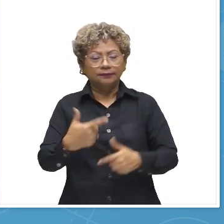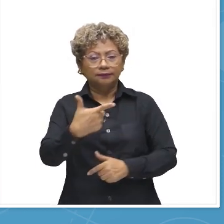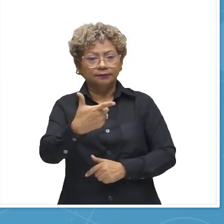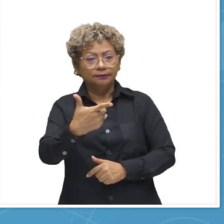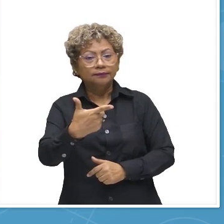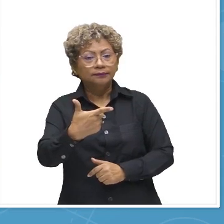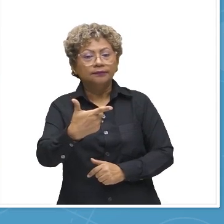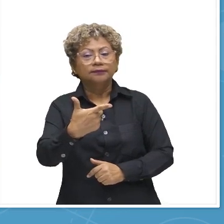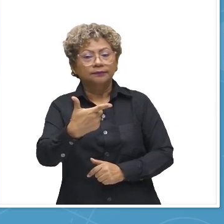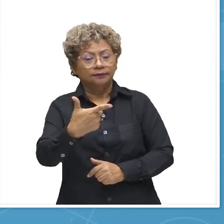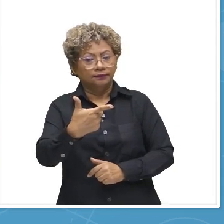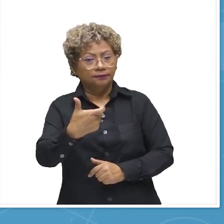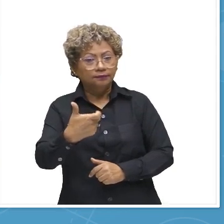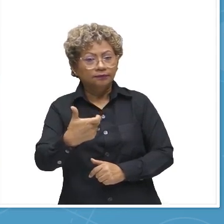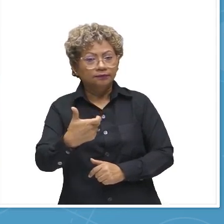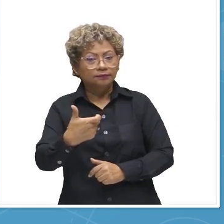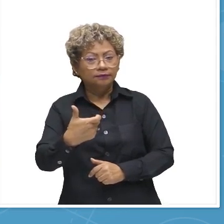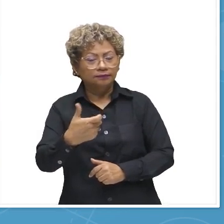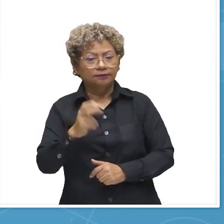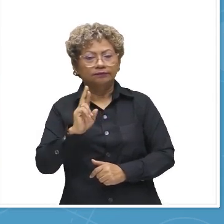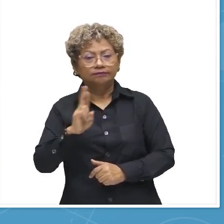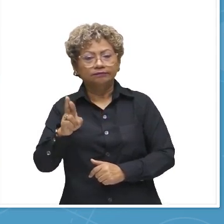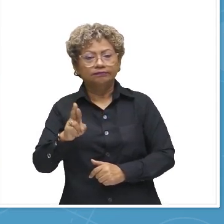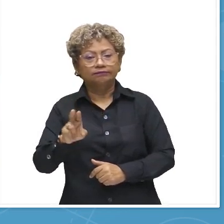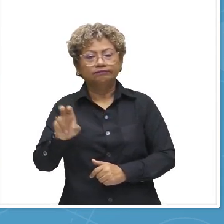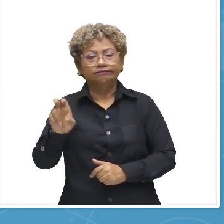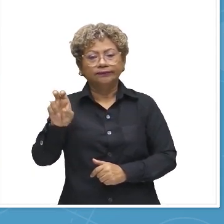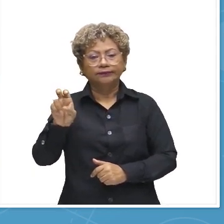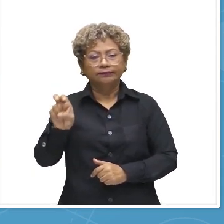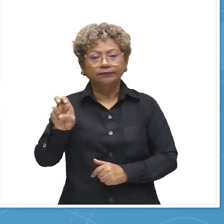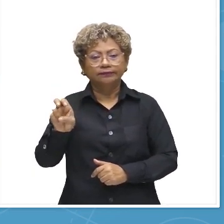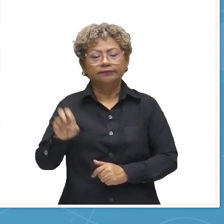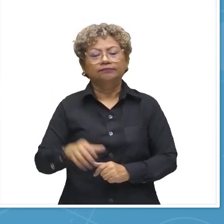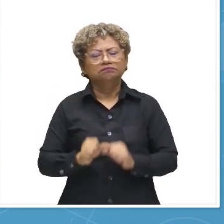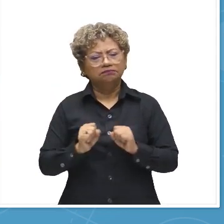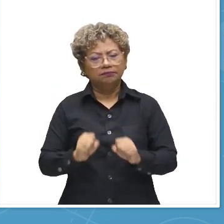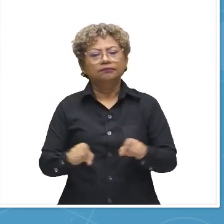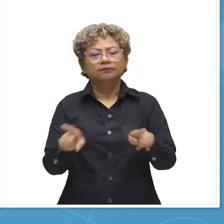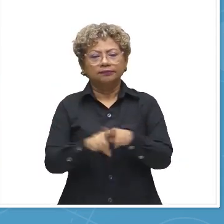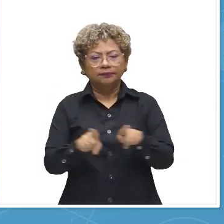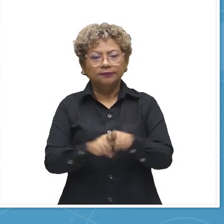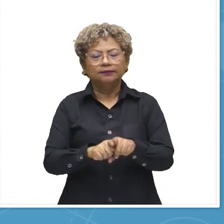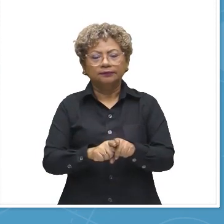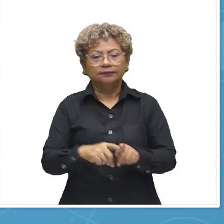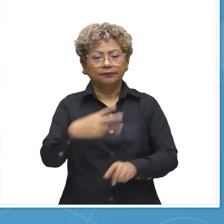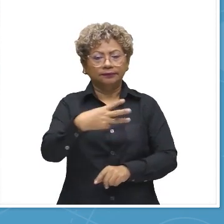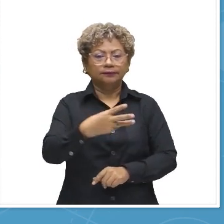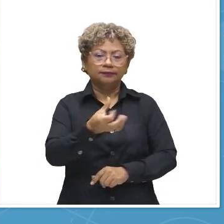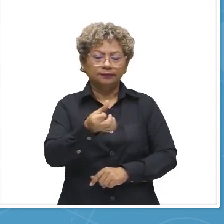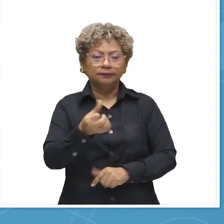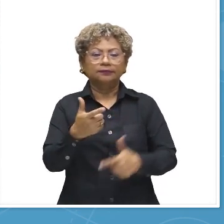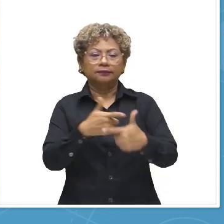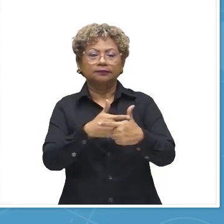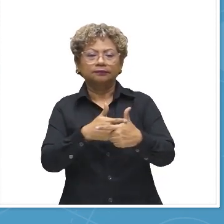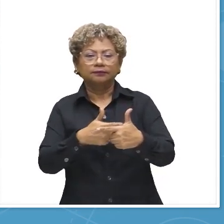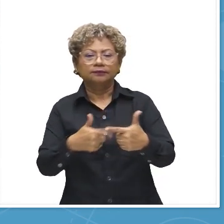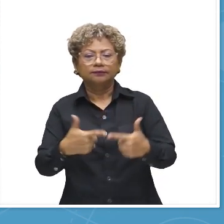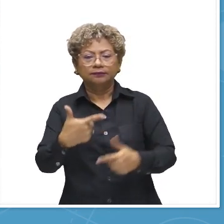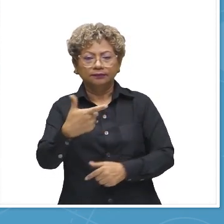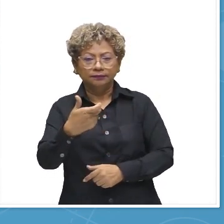anterior, eu comecei dividindo 60 por 36 por 2. Foi? Então nós dividimos o 60 e o 36